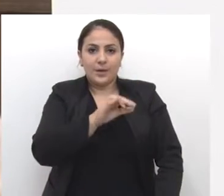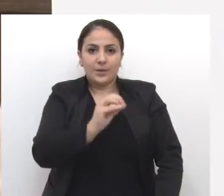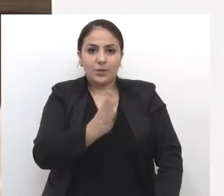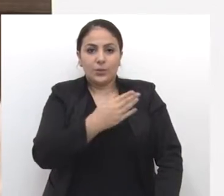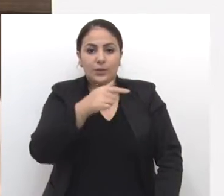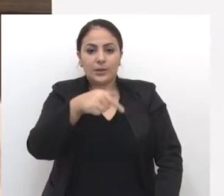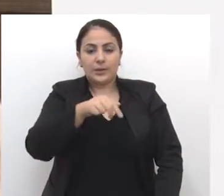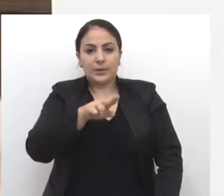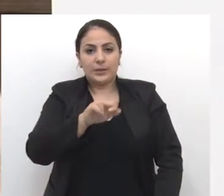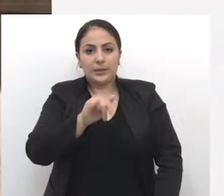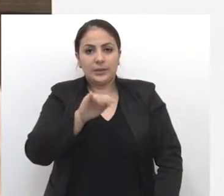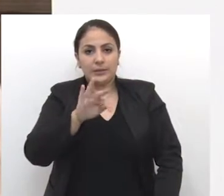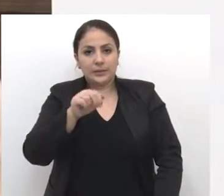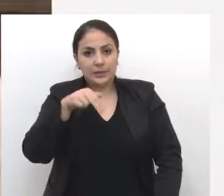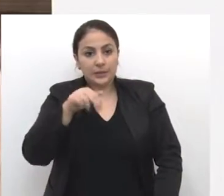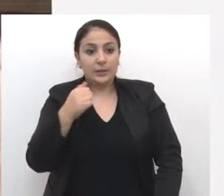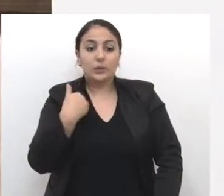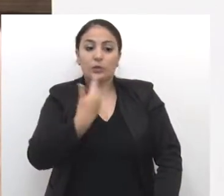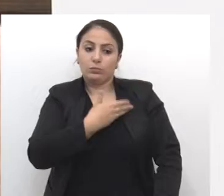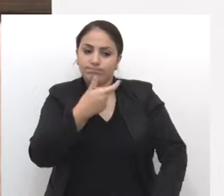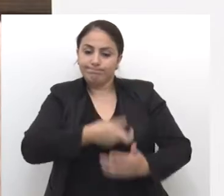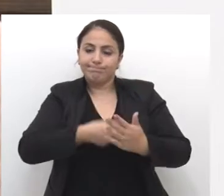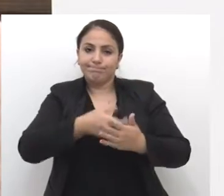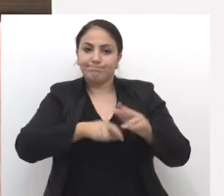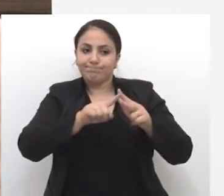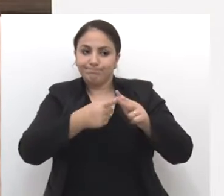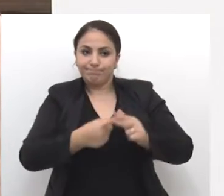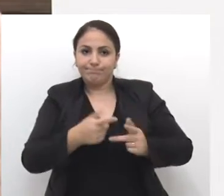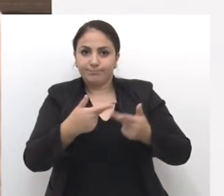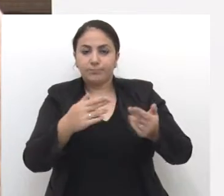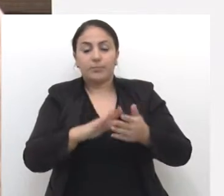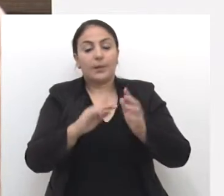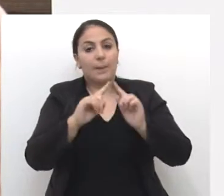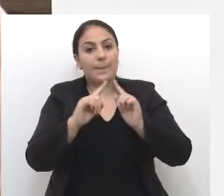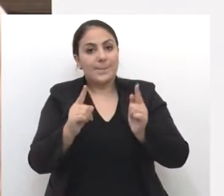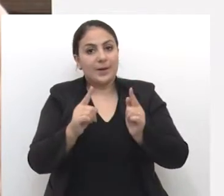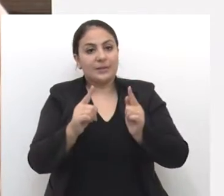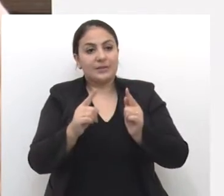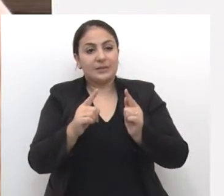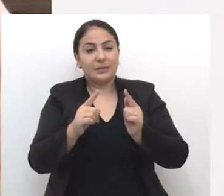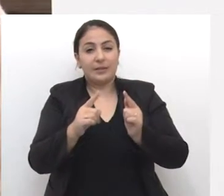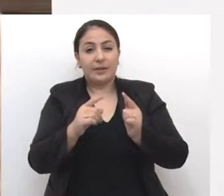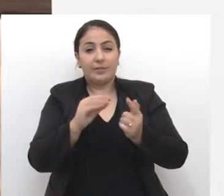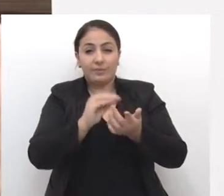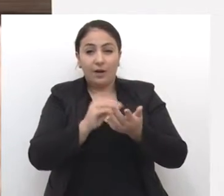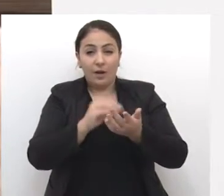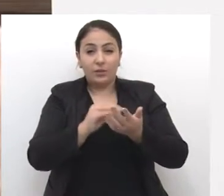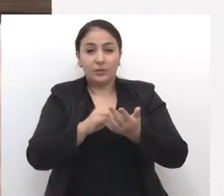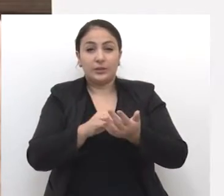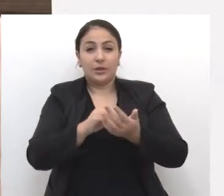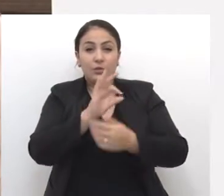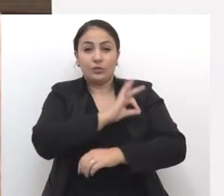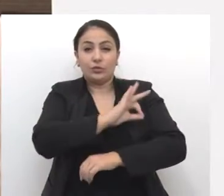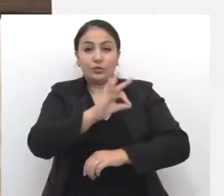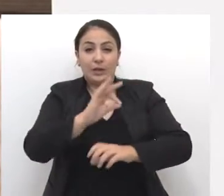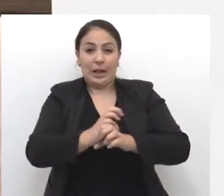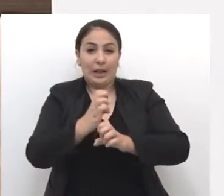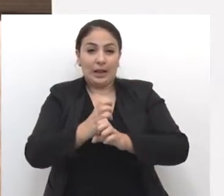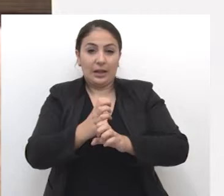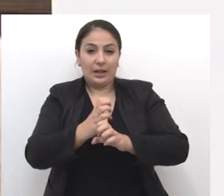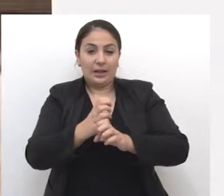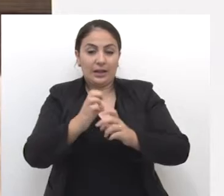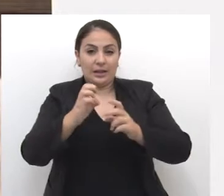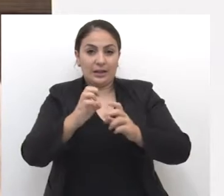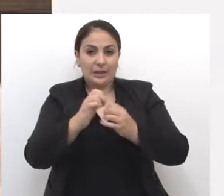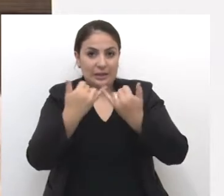também estamos providenciando todas as medidas, né, necessárias. Apesar de não termos engenheiro elétrico no estado, temos só